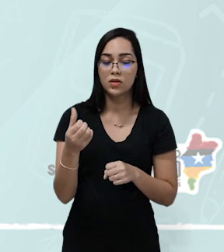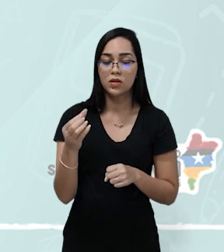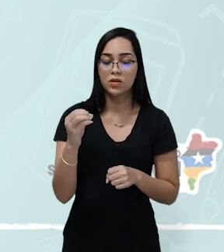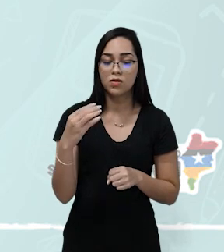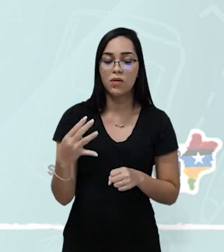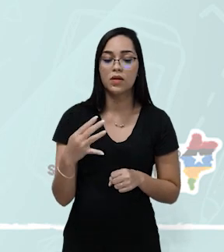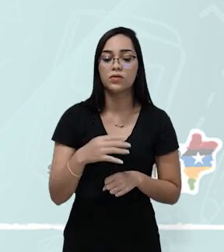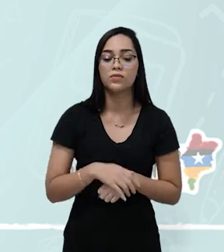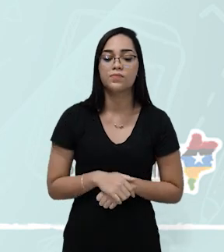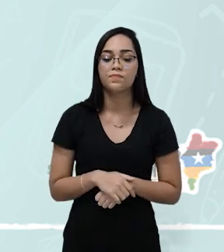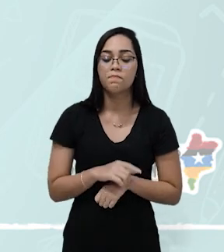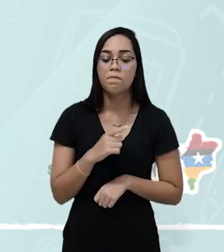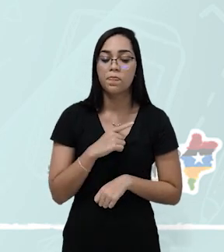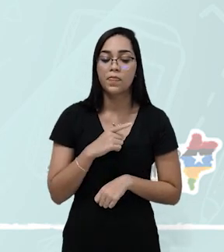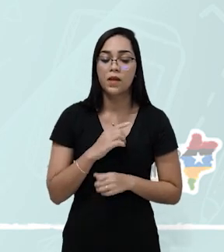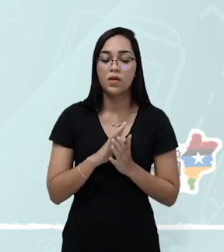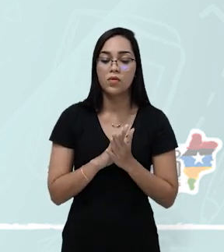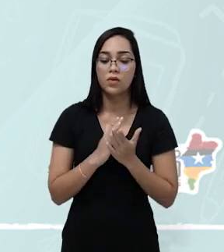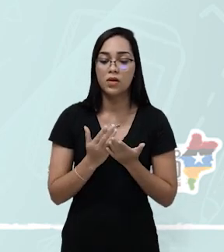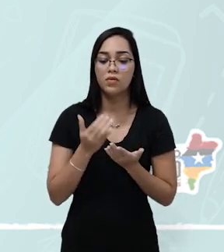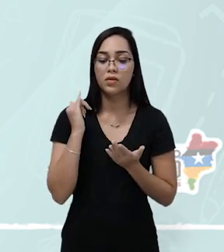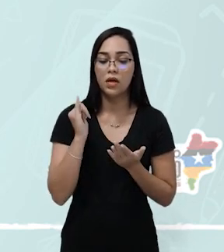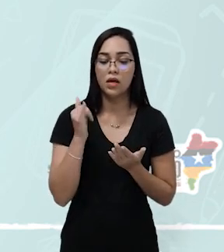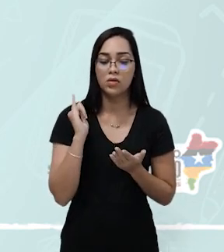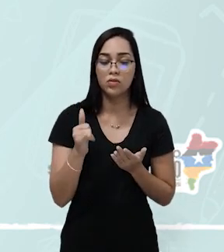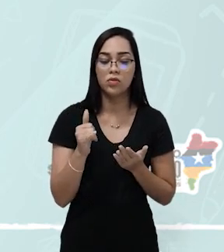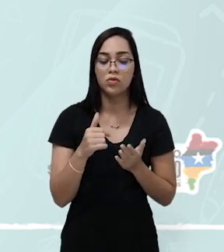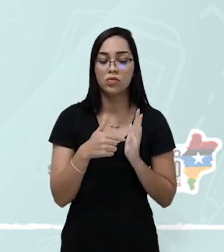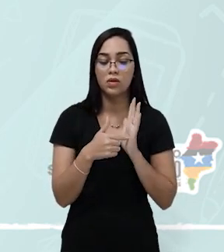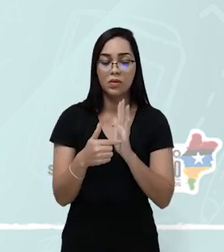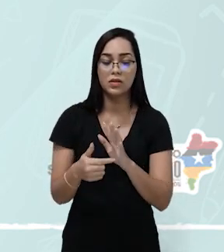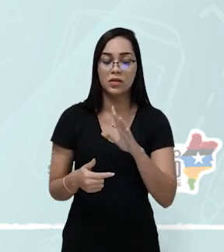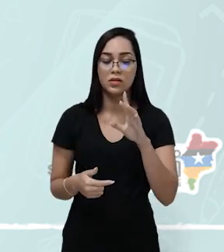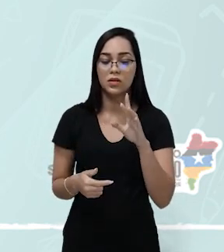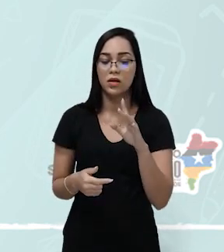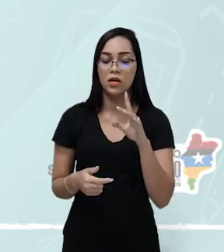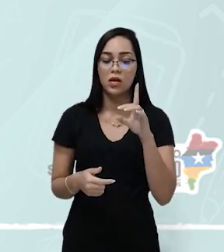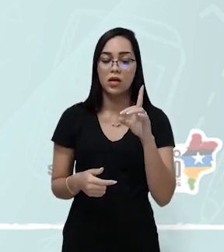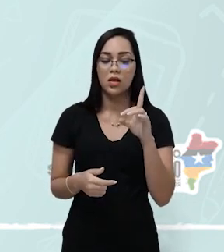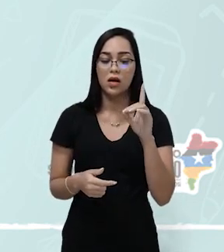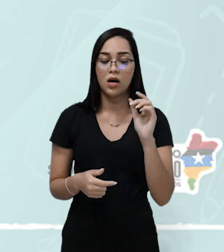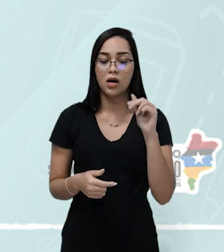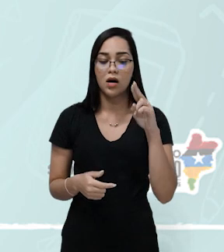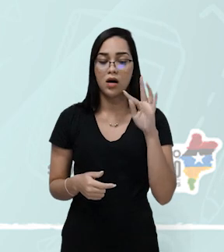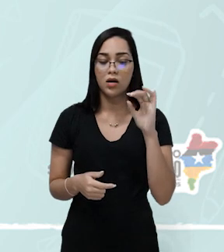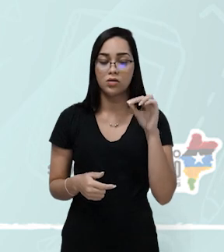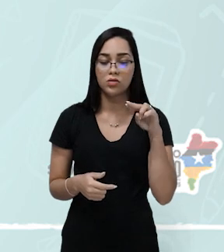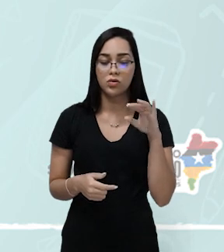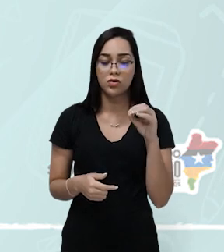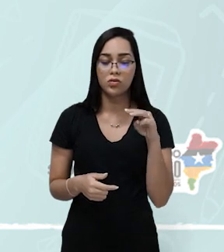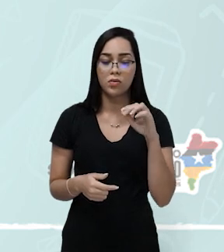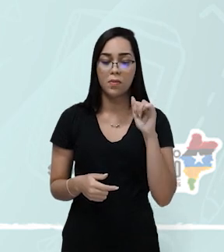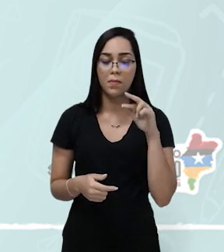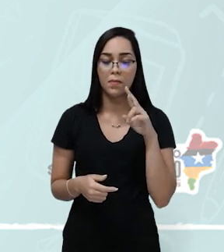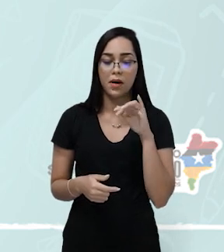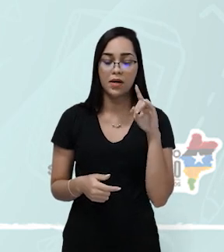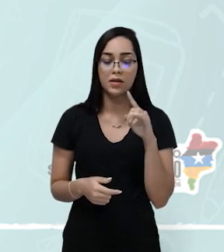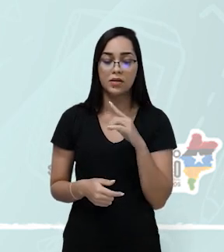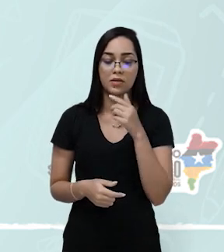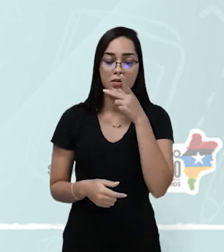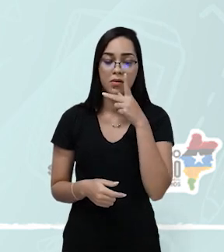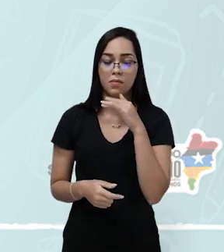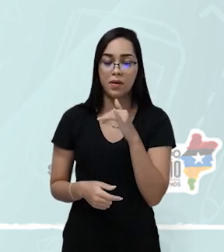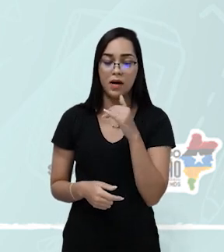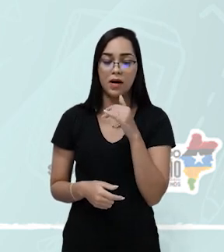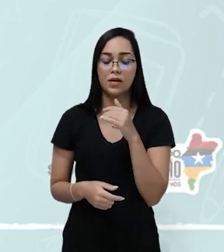de 1604. Na primeira parte do livro, o narrador nos apresenta Dom Antônio Maris, pai da